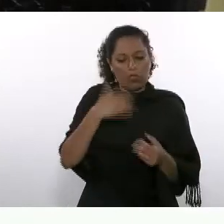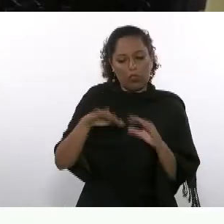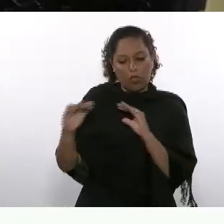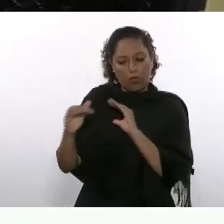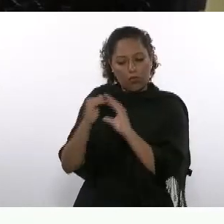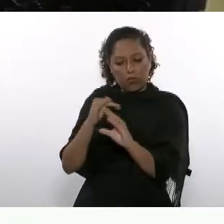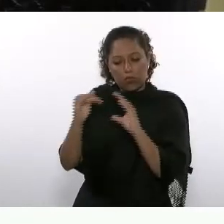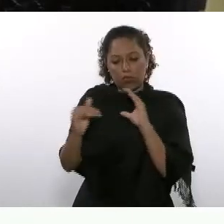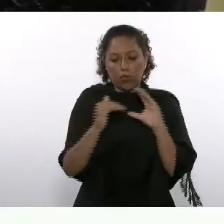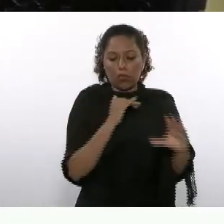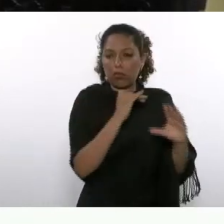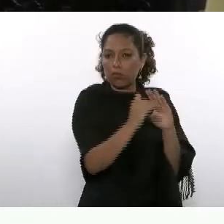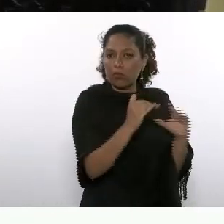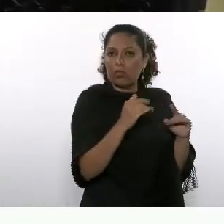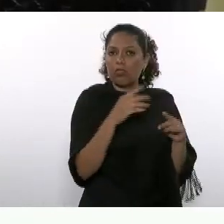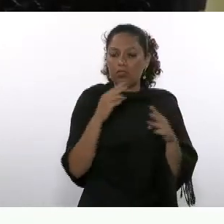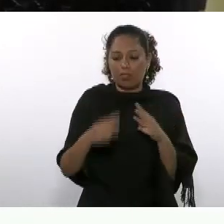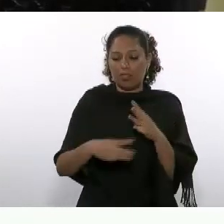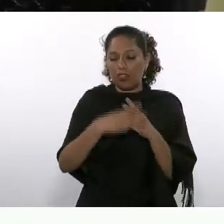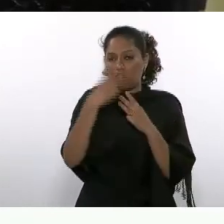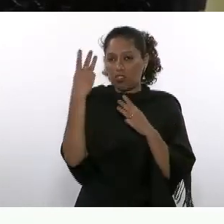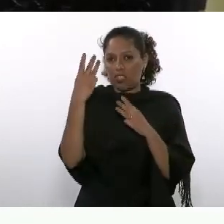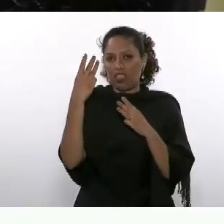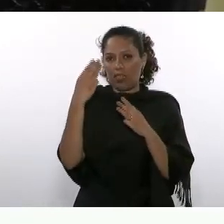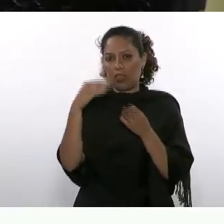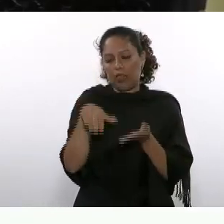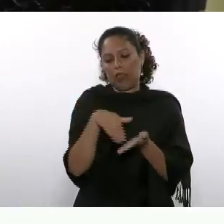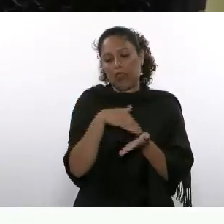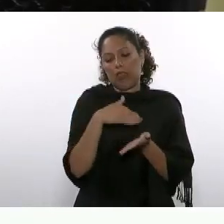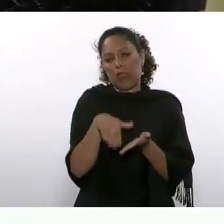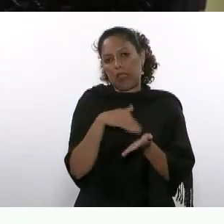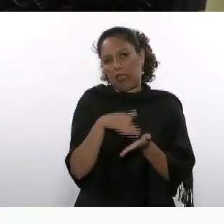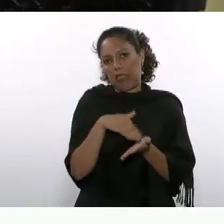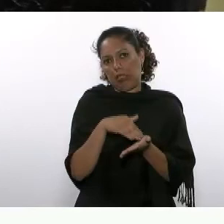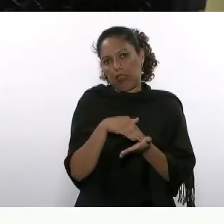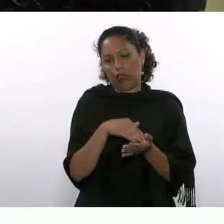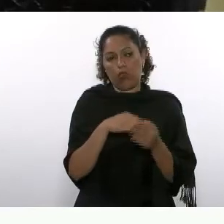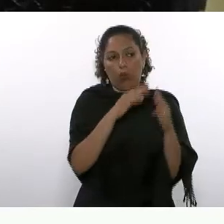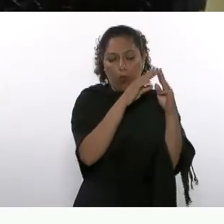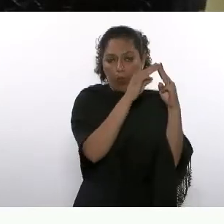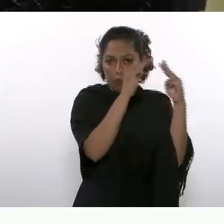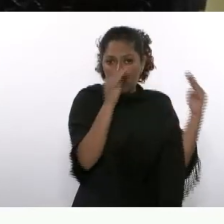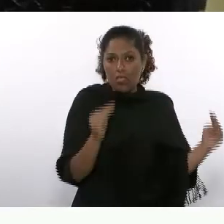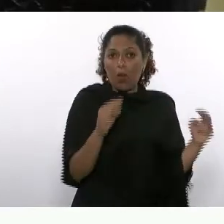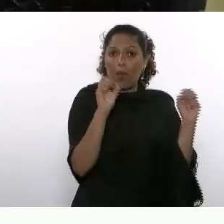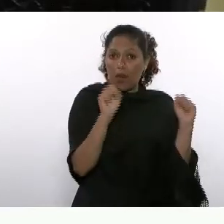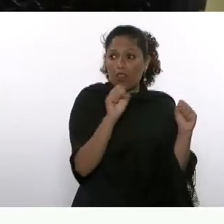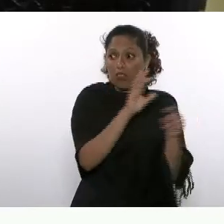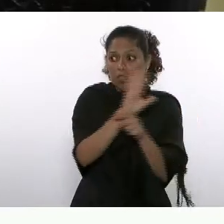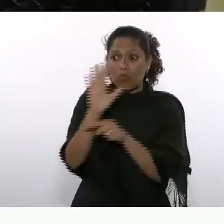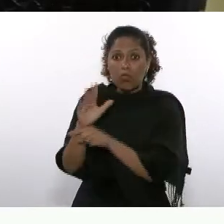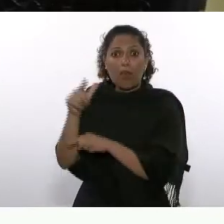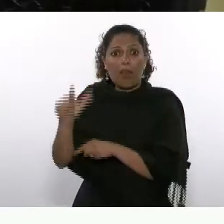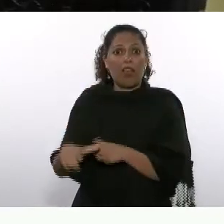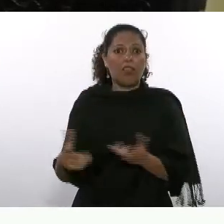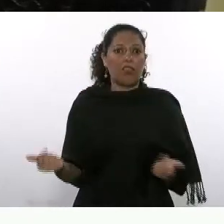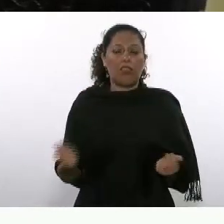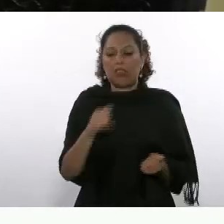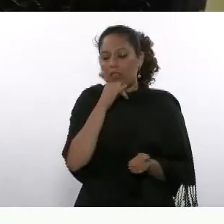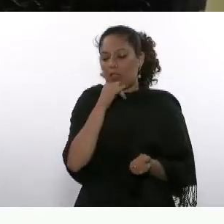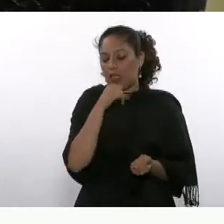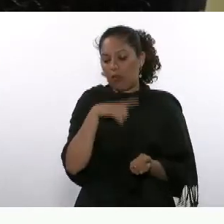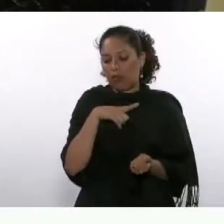3 secretarias, porque o museu pode ir muito além. Me parece, deputado, que há um